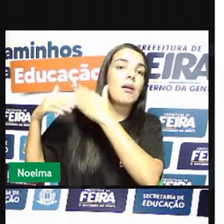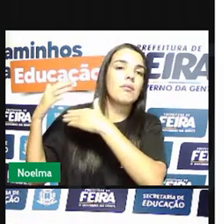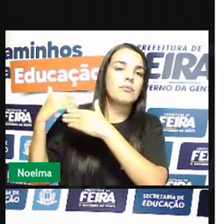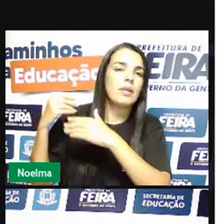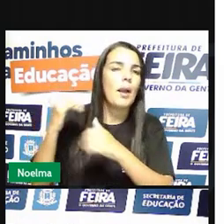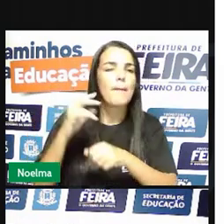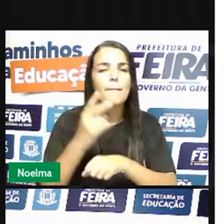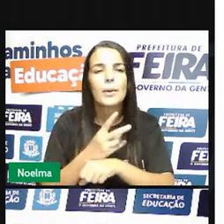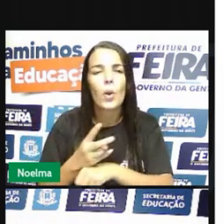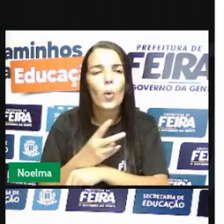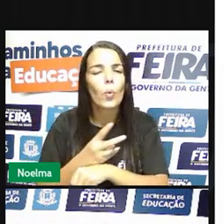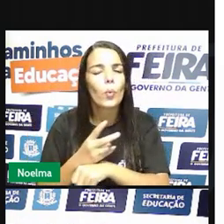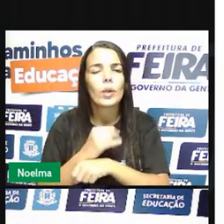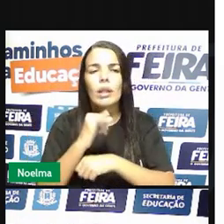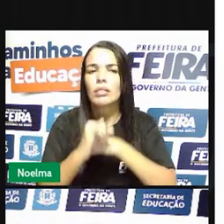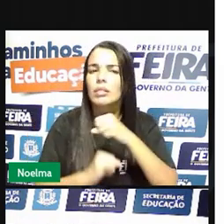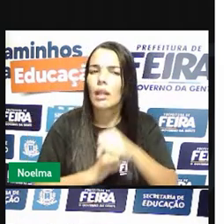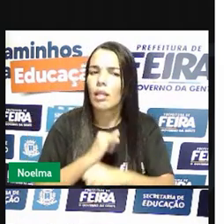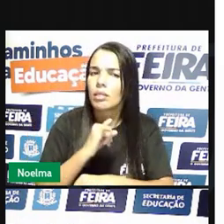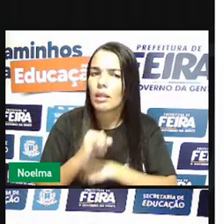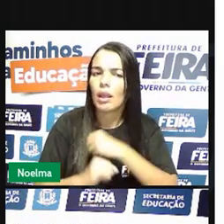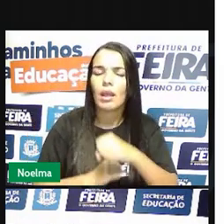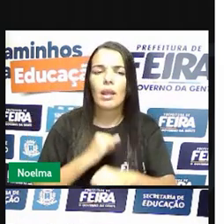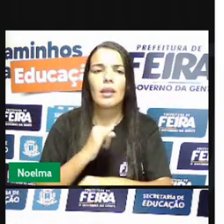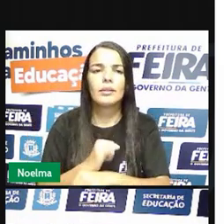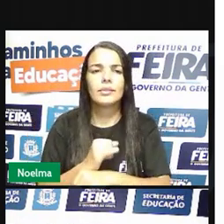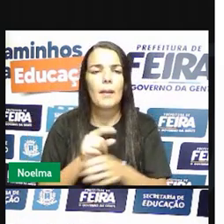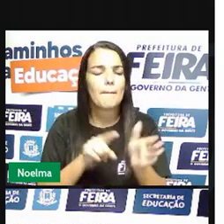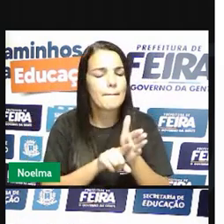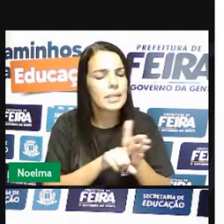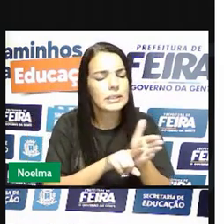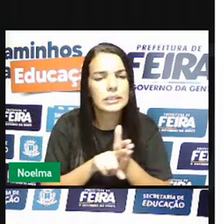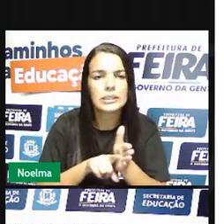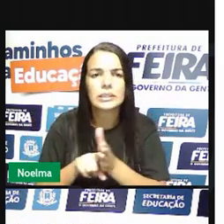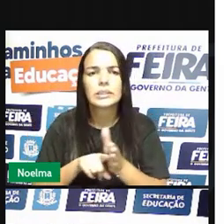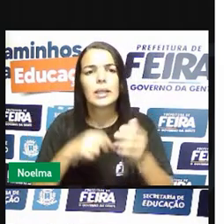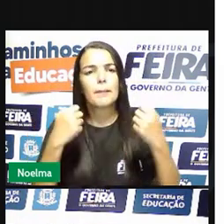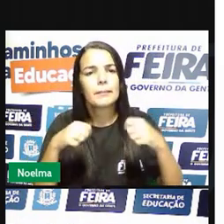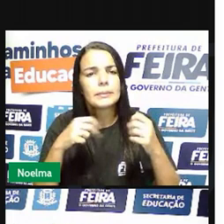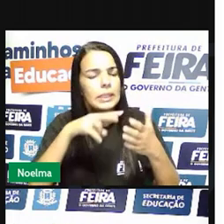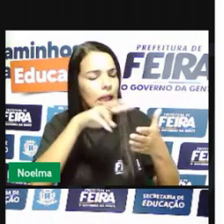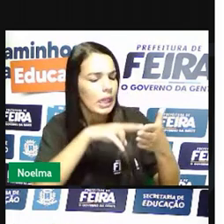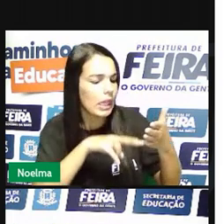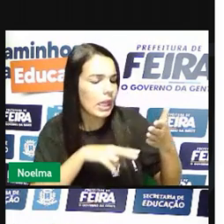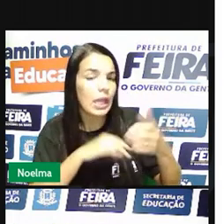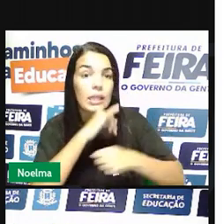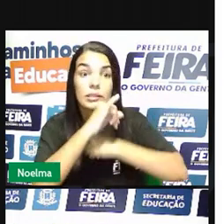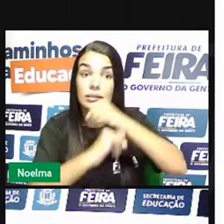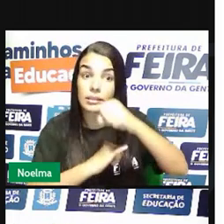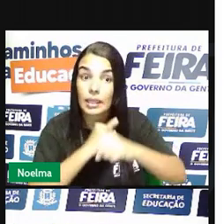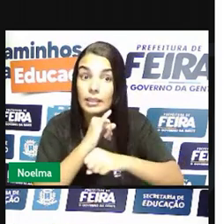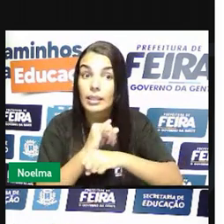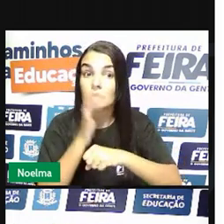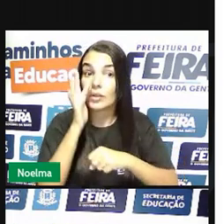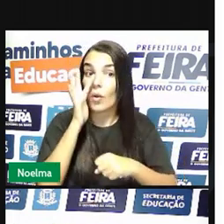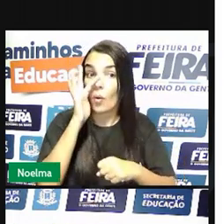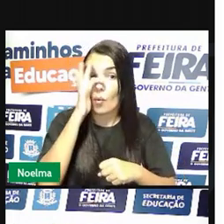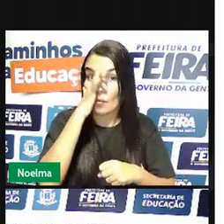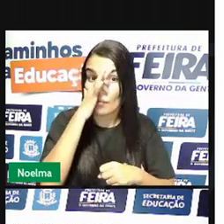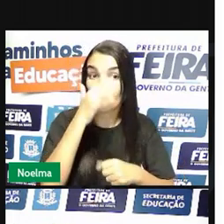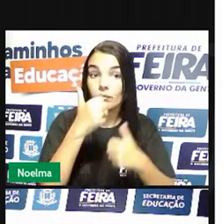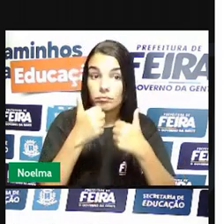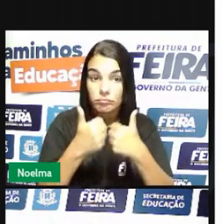aí na internet, né? Pesquisem aí sobre o tema, leiam bastante em sites confiáveis, sites